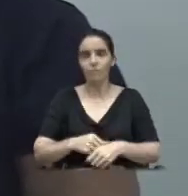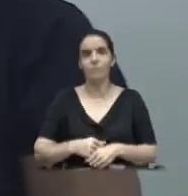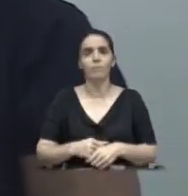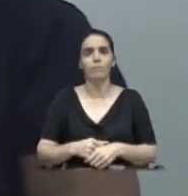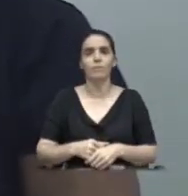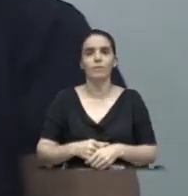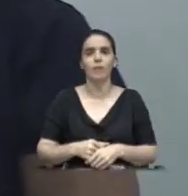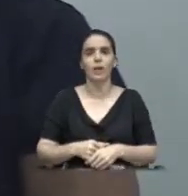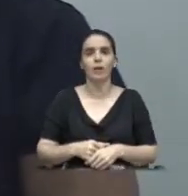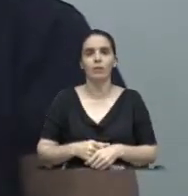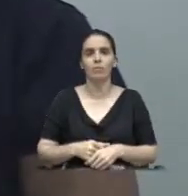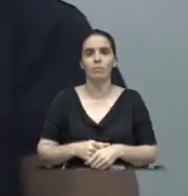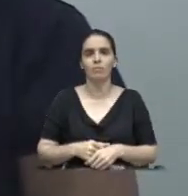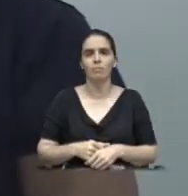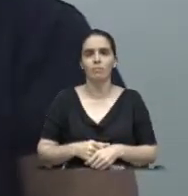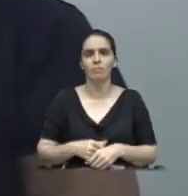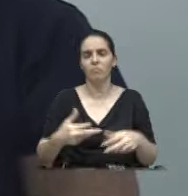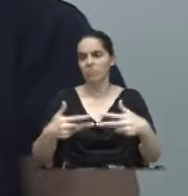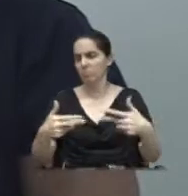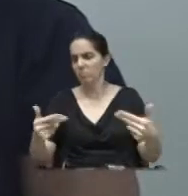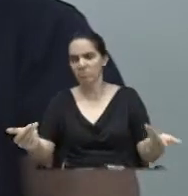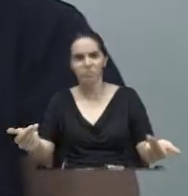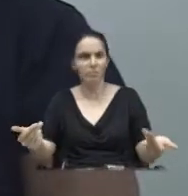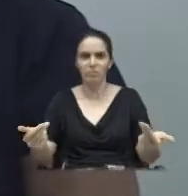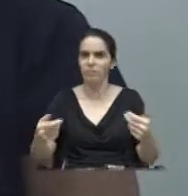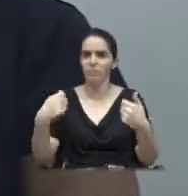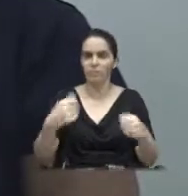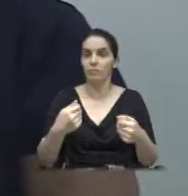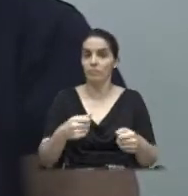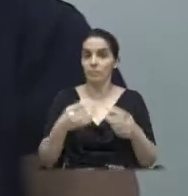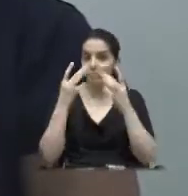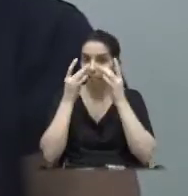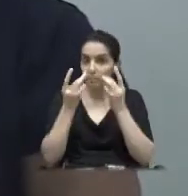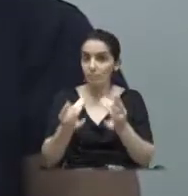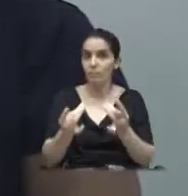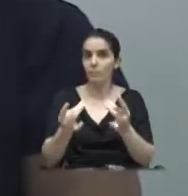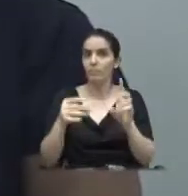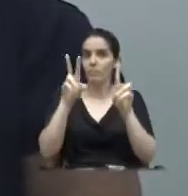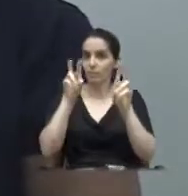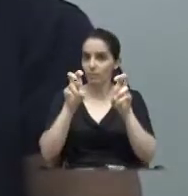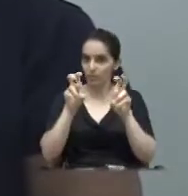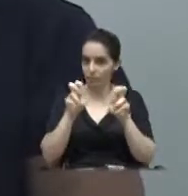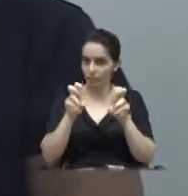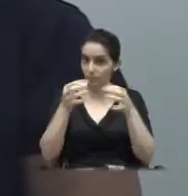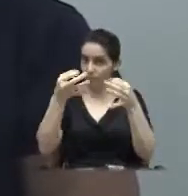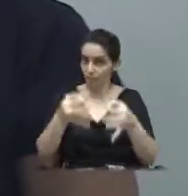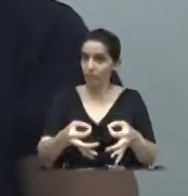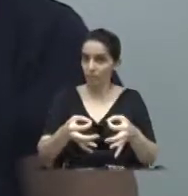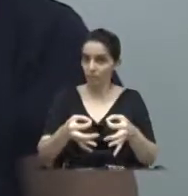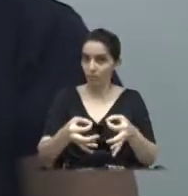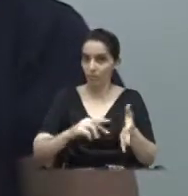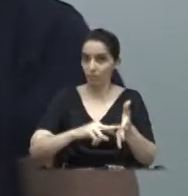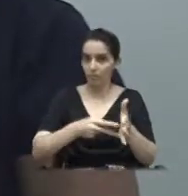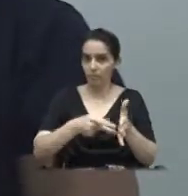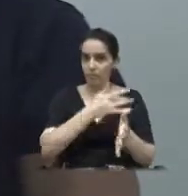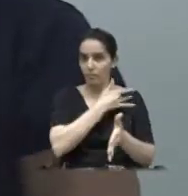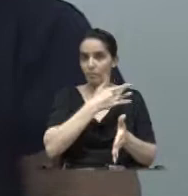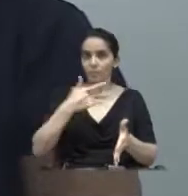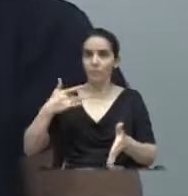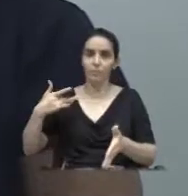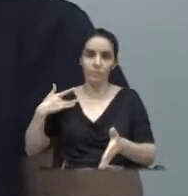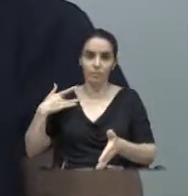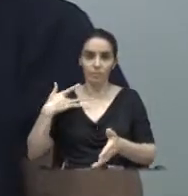horário fixo. Tem que retomar esse assunto, é um assunto sério, é questão de saúde pública. E